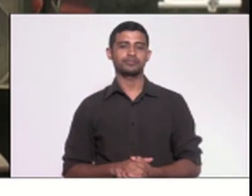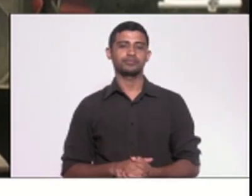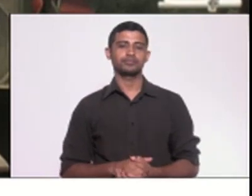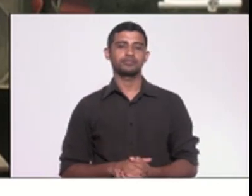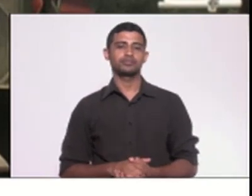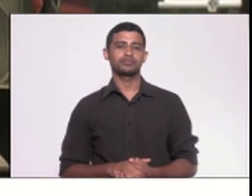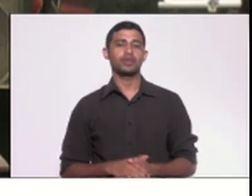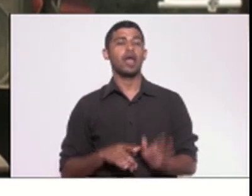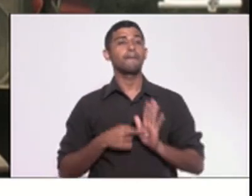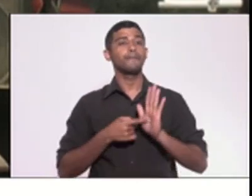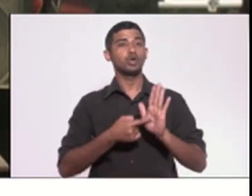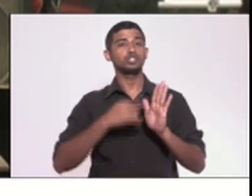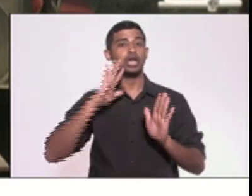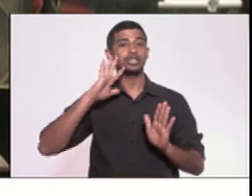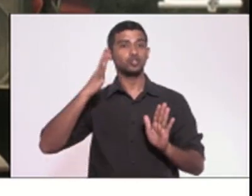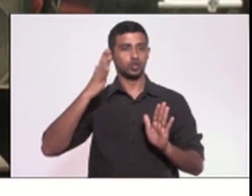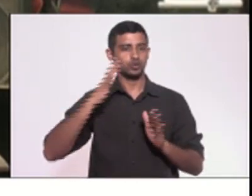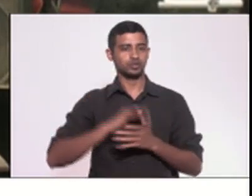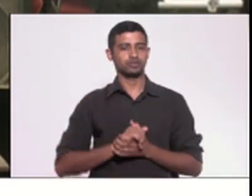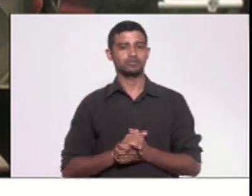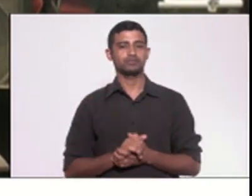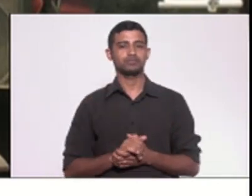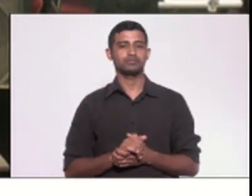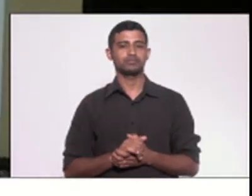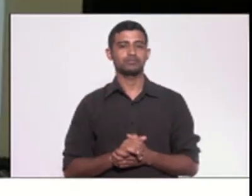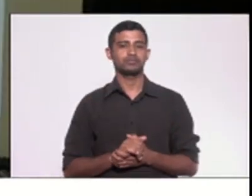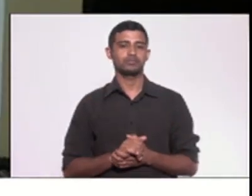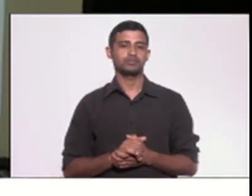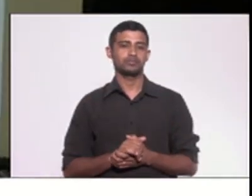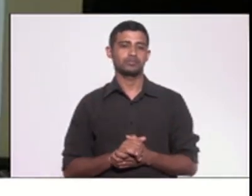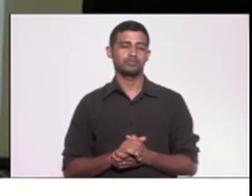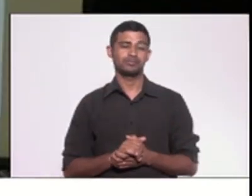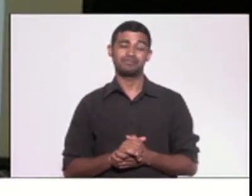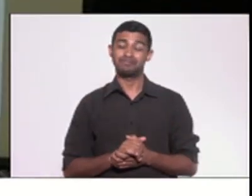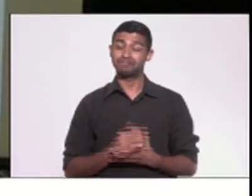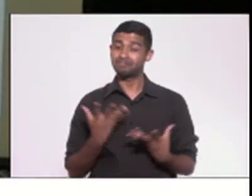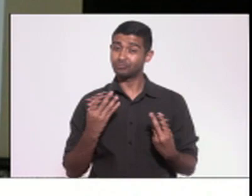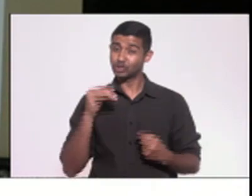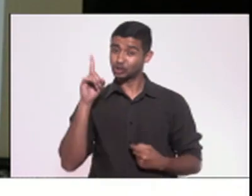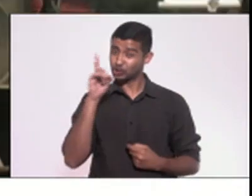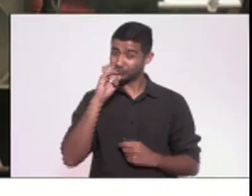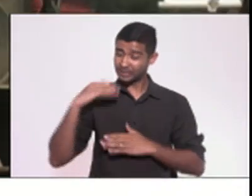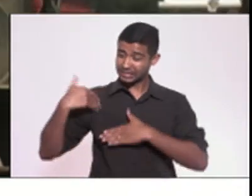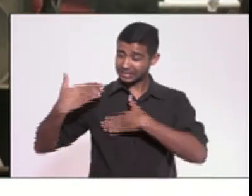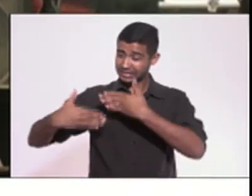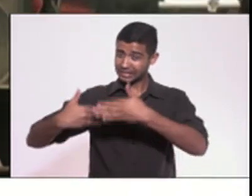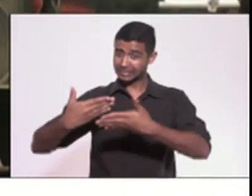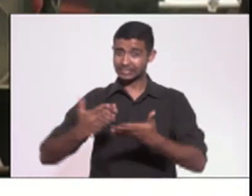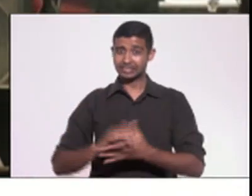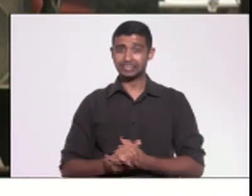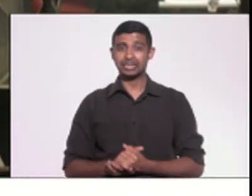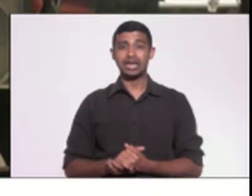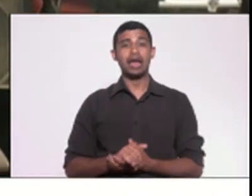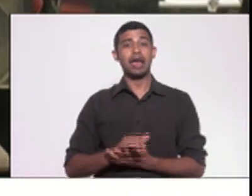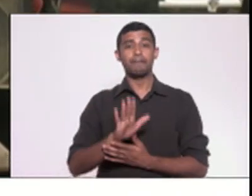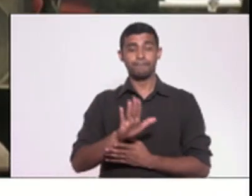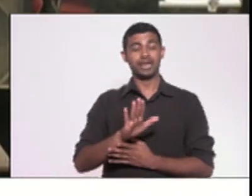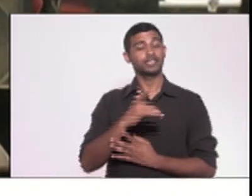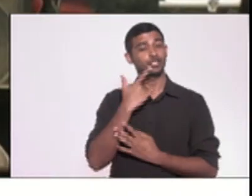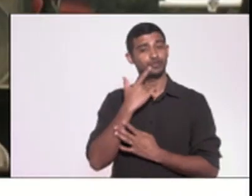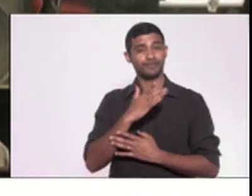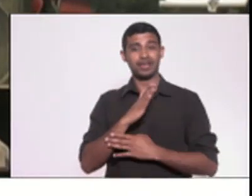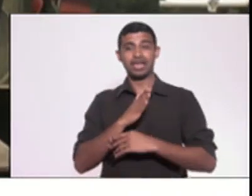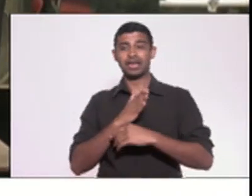Apresentar soluções coerentes, eficazes e concretas vem se tornando cada vez mais um desafio complexo. Por outro lado, o acesso a